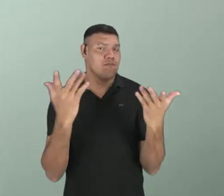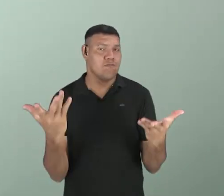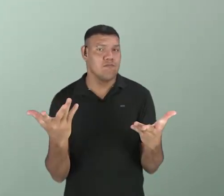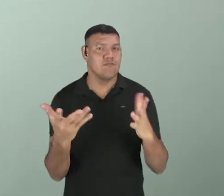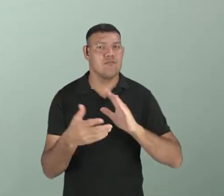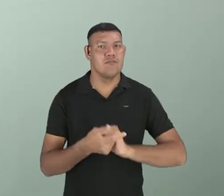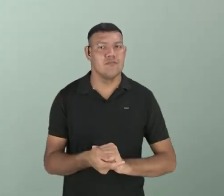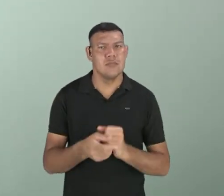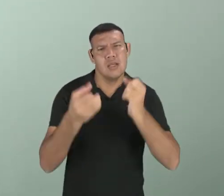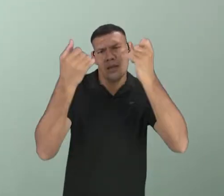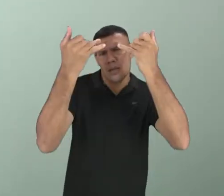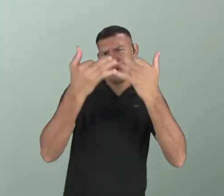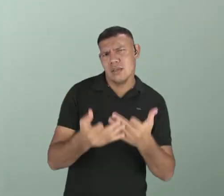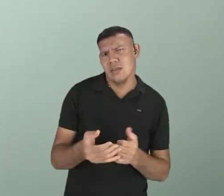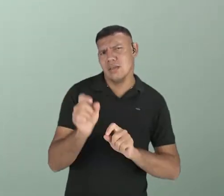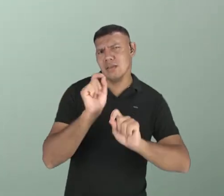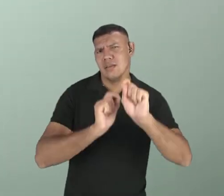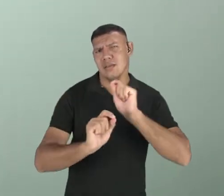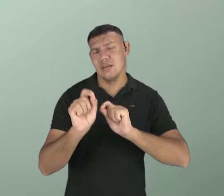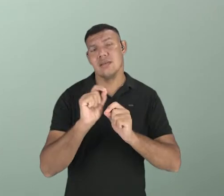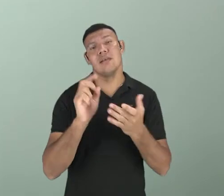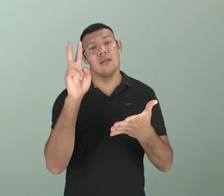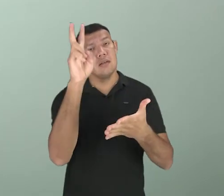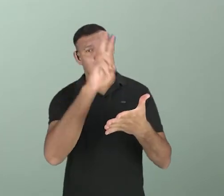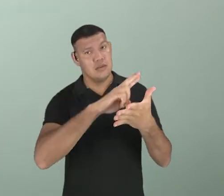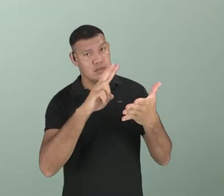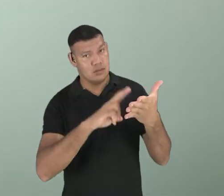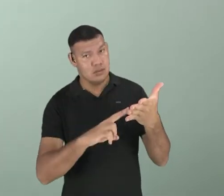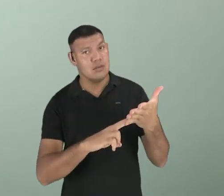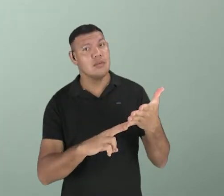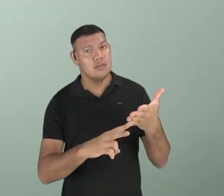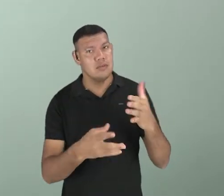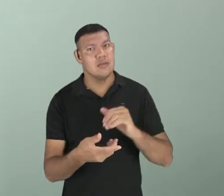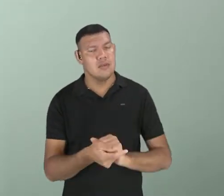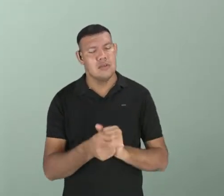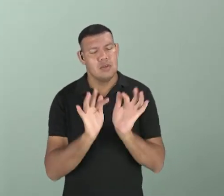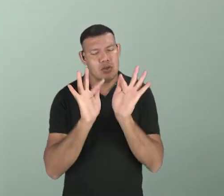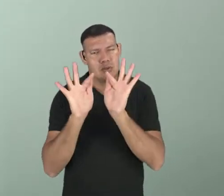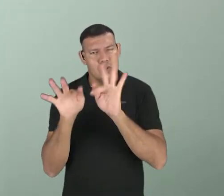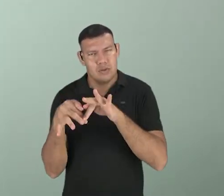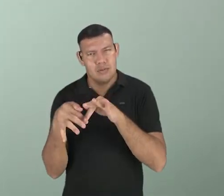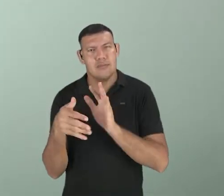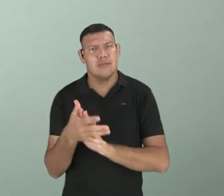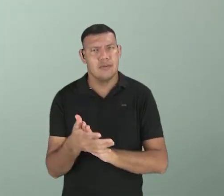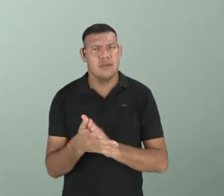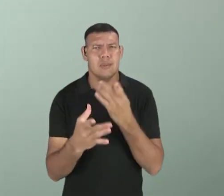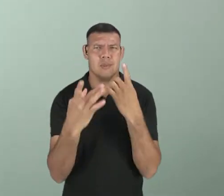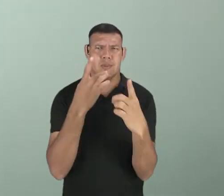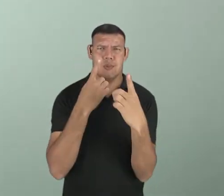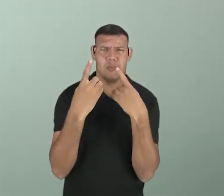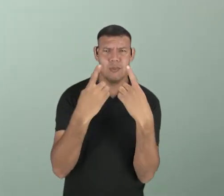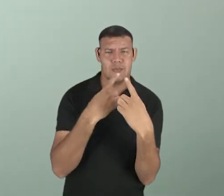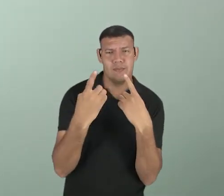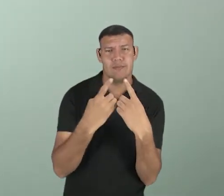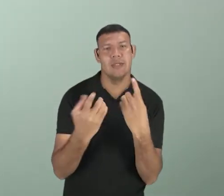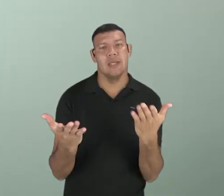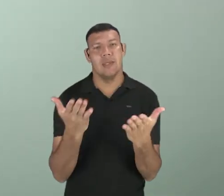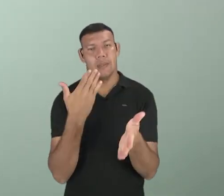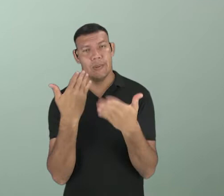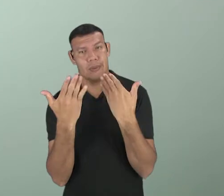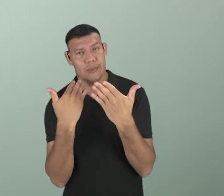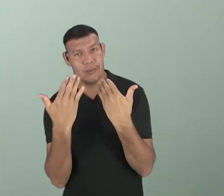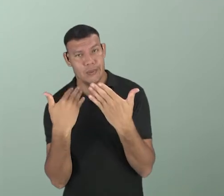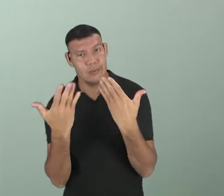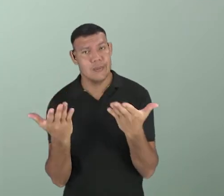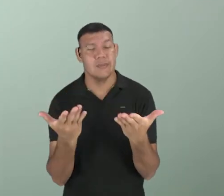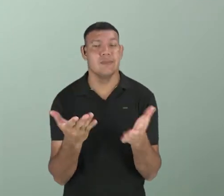dizer para a gente aí que lê, como ela falou já lá no finalzinho do texto, como se fosse um diálogo, uma conversa que você